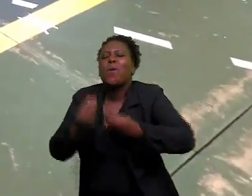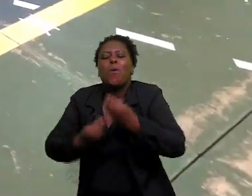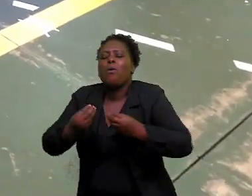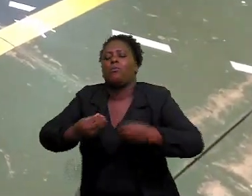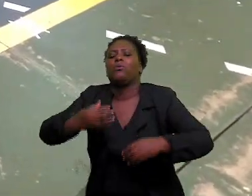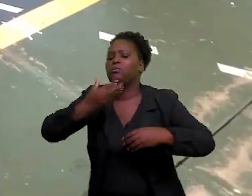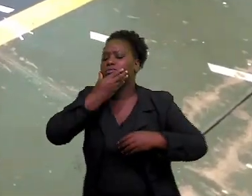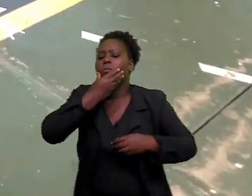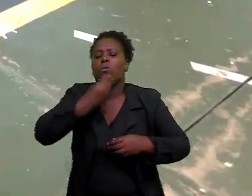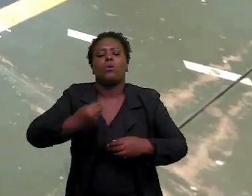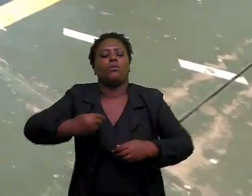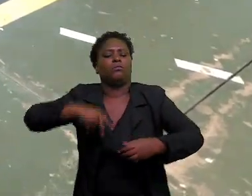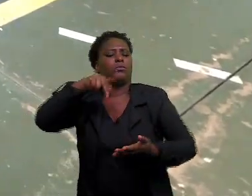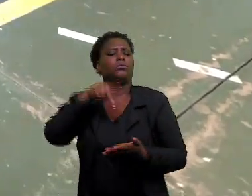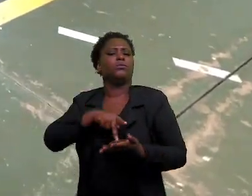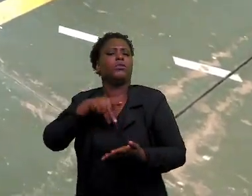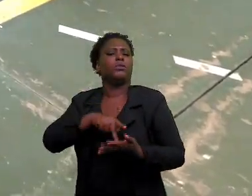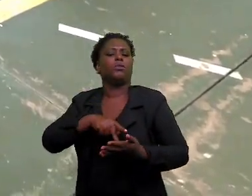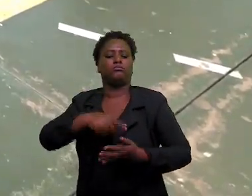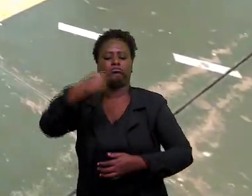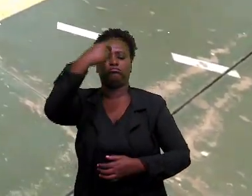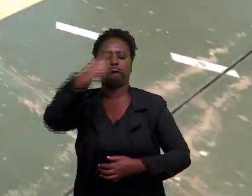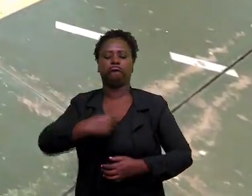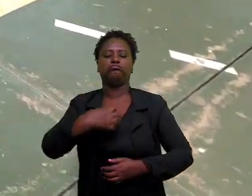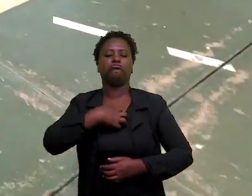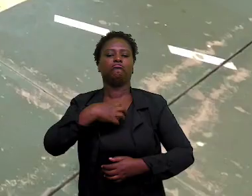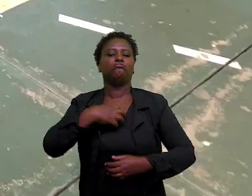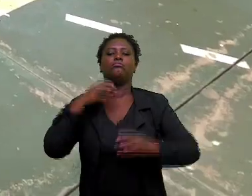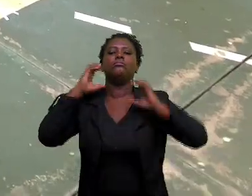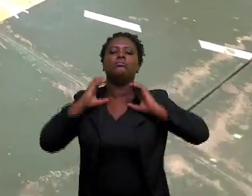homem deve ser.